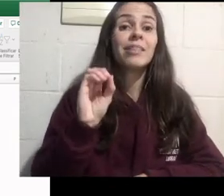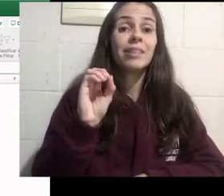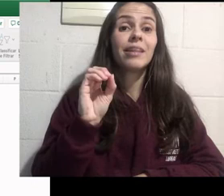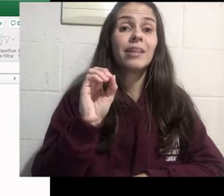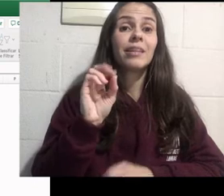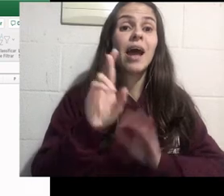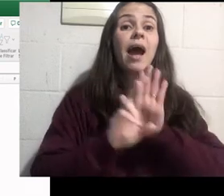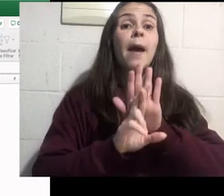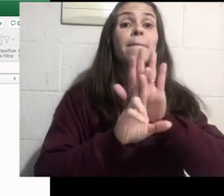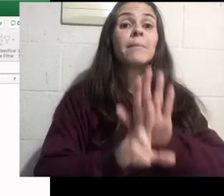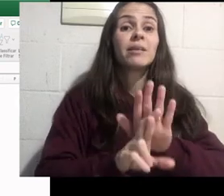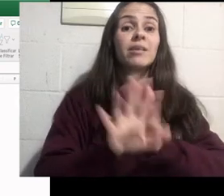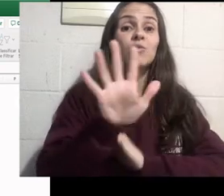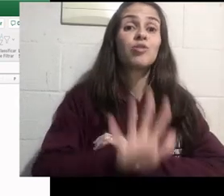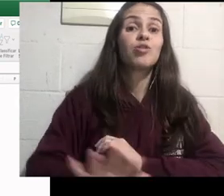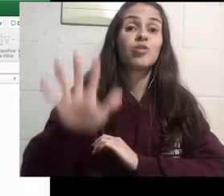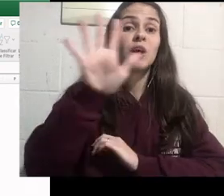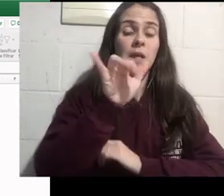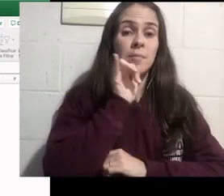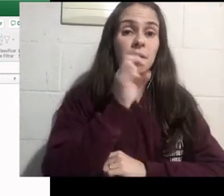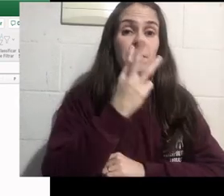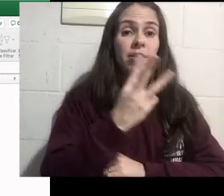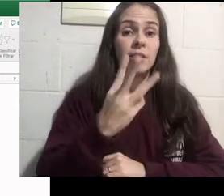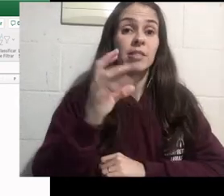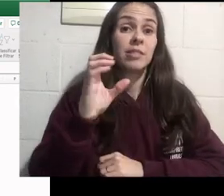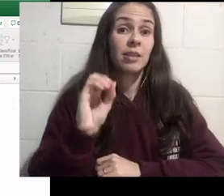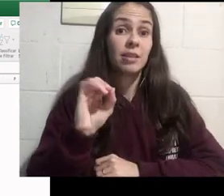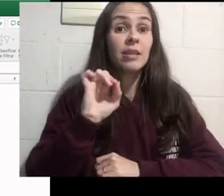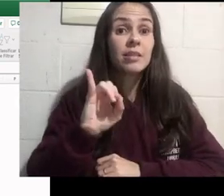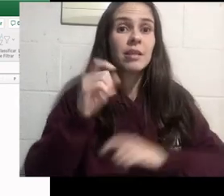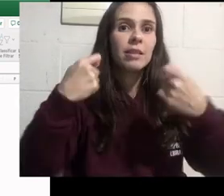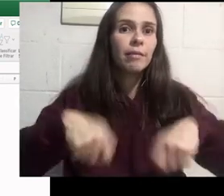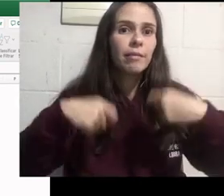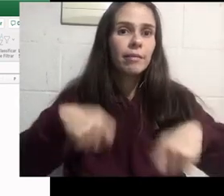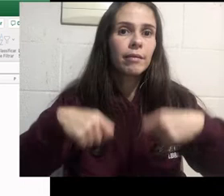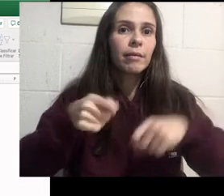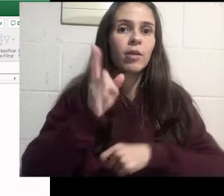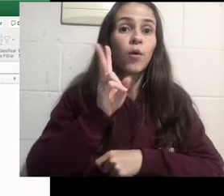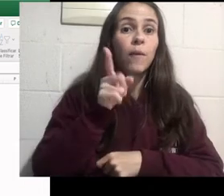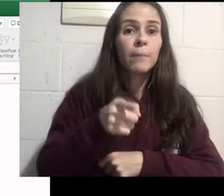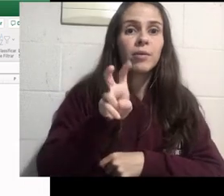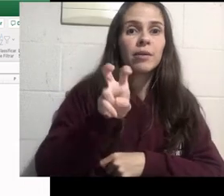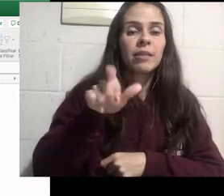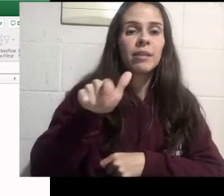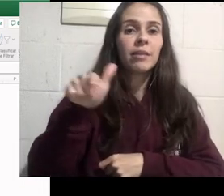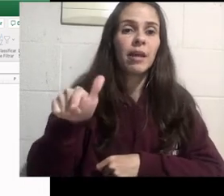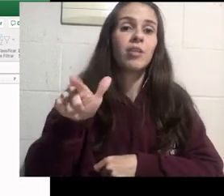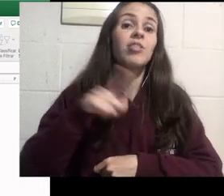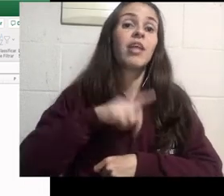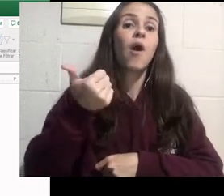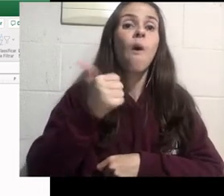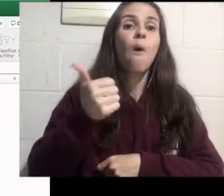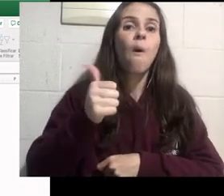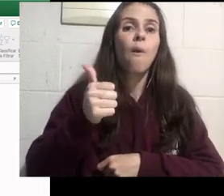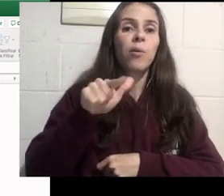aos investimentos totais. Então, R$330 sobre uma necessidade de investimento de 2.857 representa